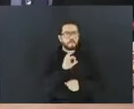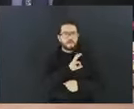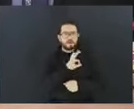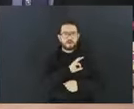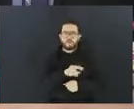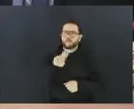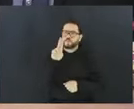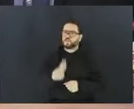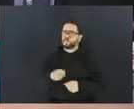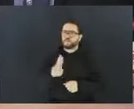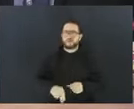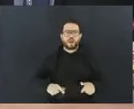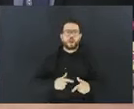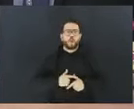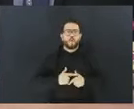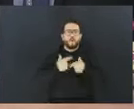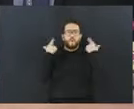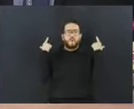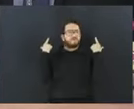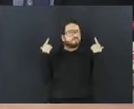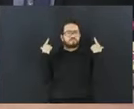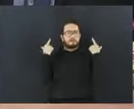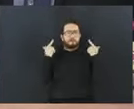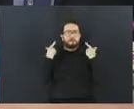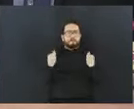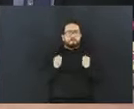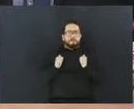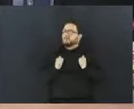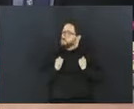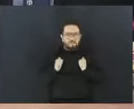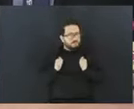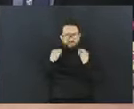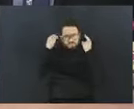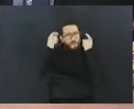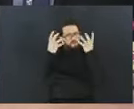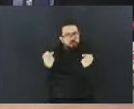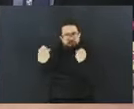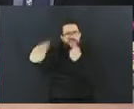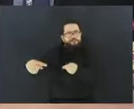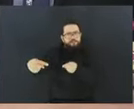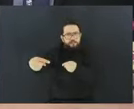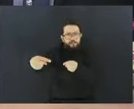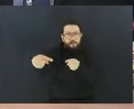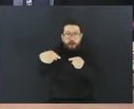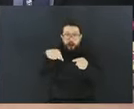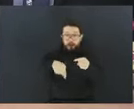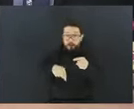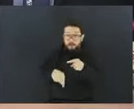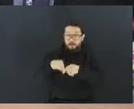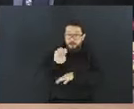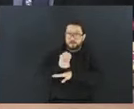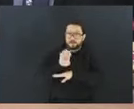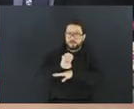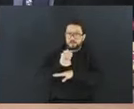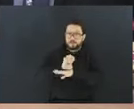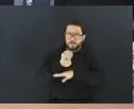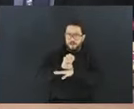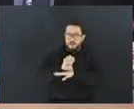vão realmente para o enfrentamento. Como eu falei, o nosso Estado, o crime organizado, ele não está conseguindo se